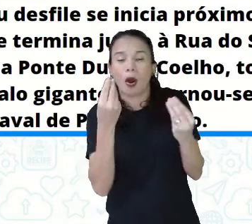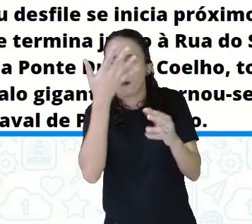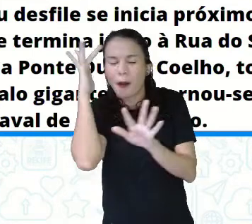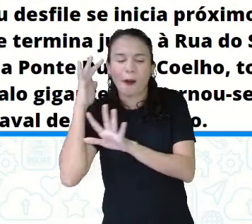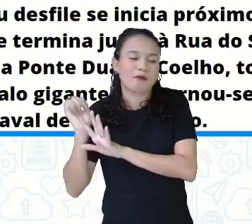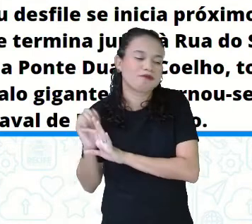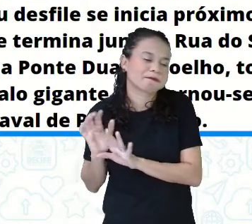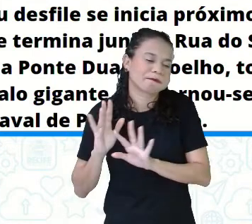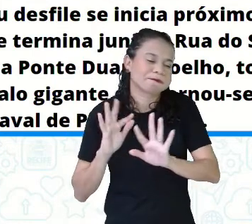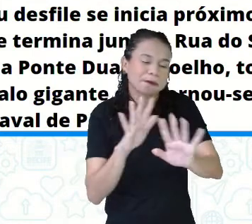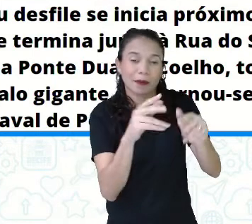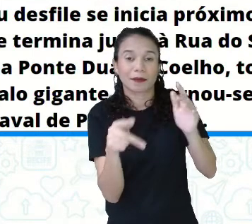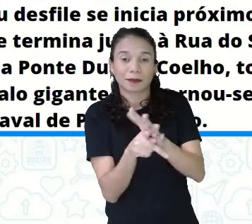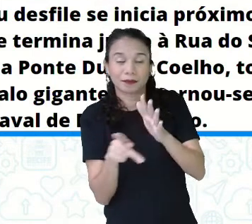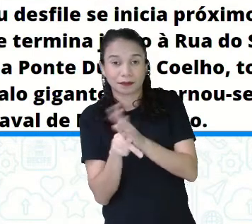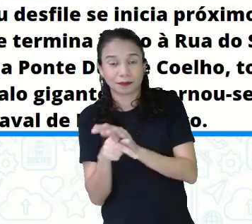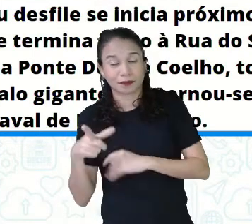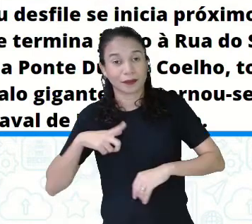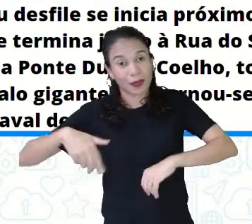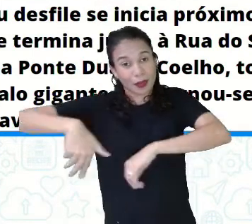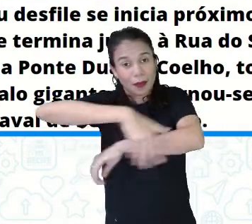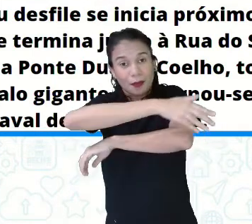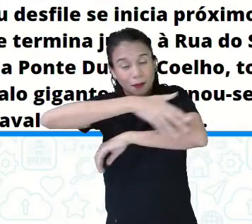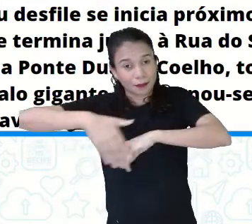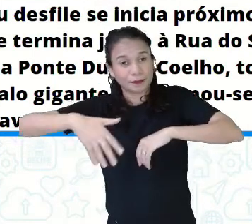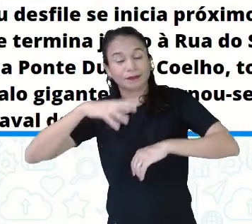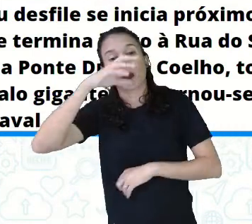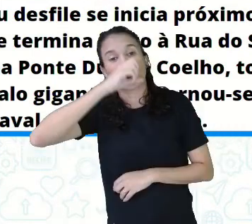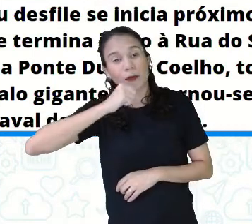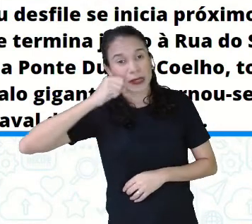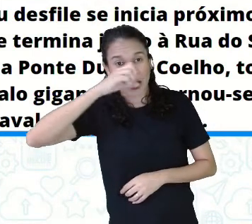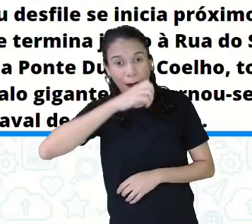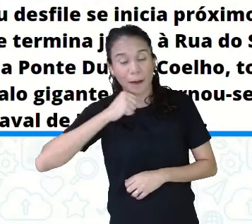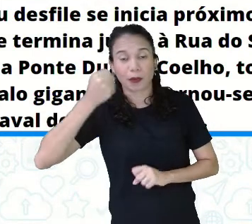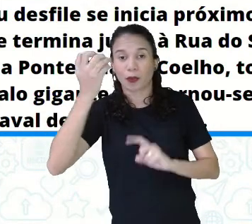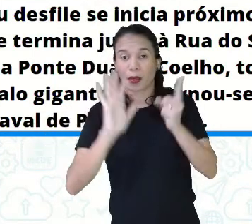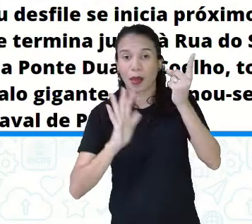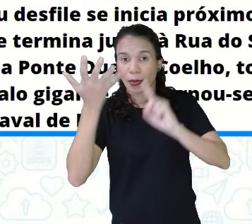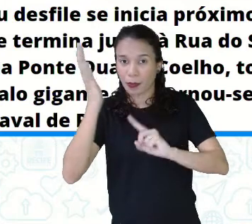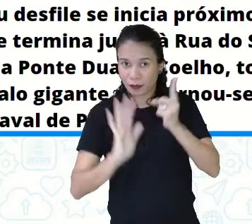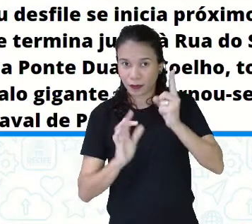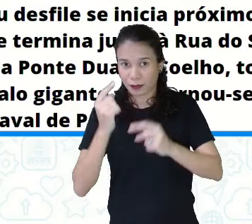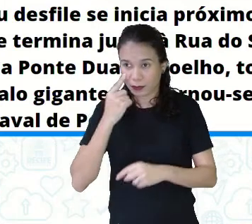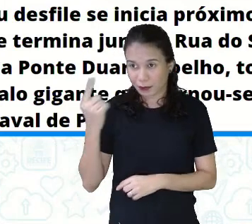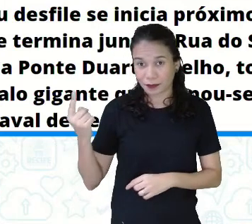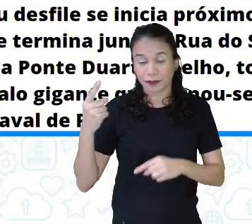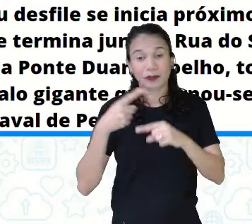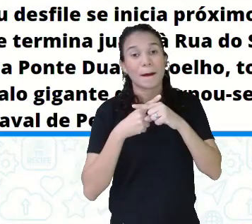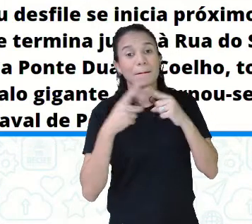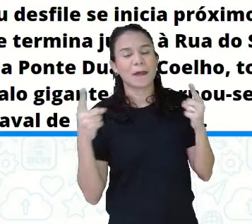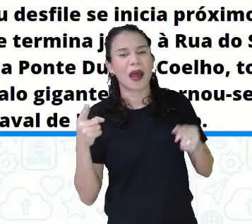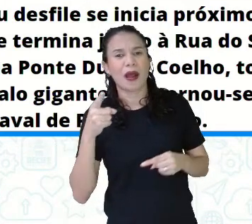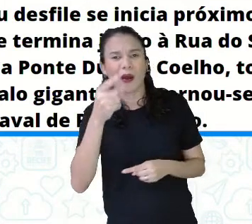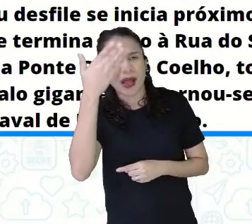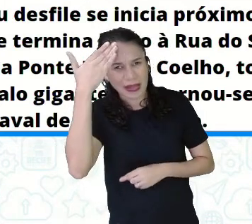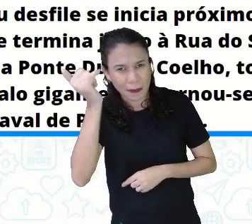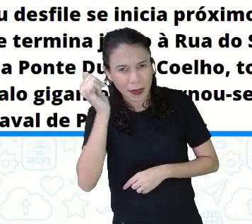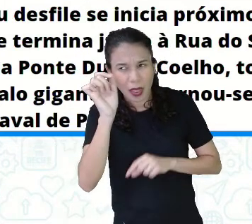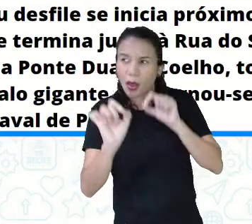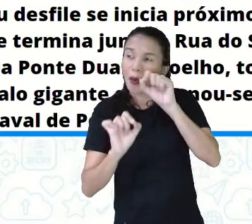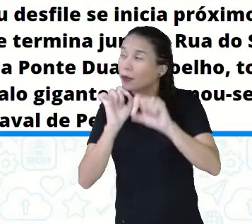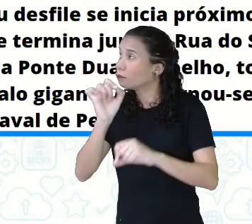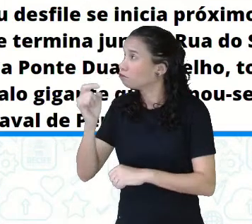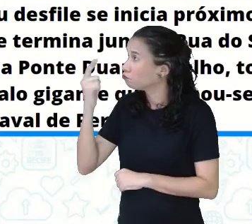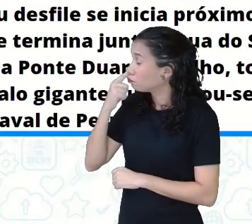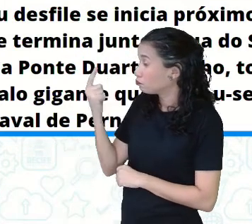atrás dele, nas ruas do centro, no sábado do Zé Pereira. É isso aí. Mas você sabia que